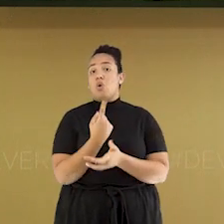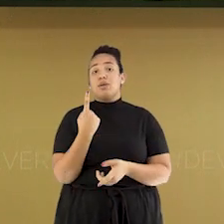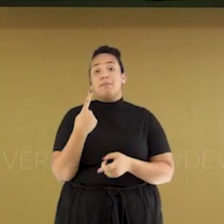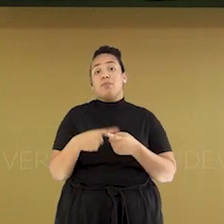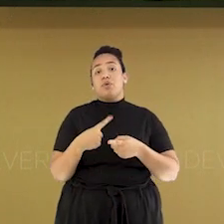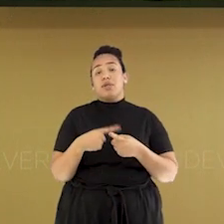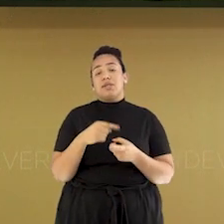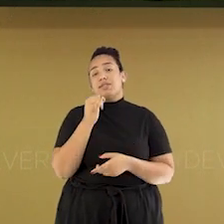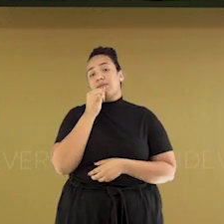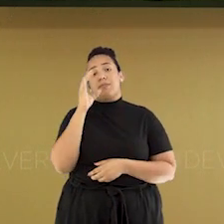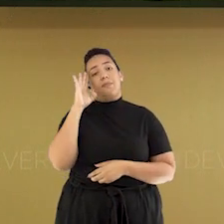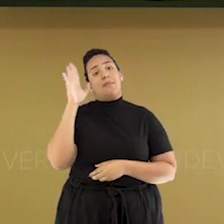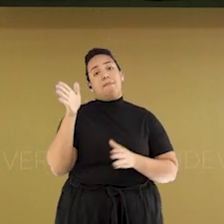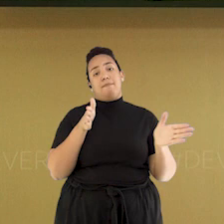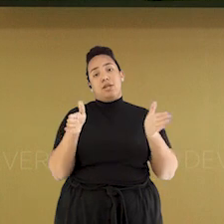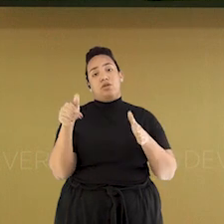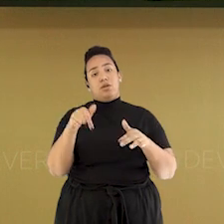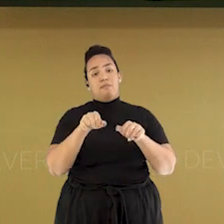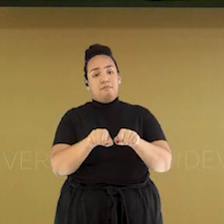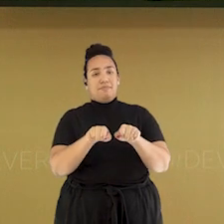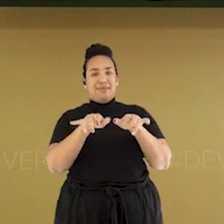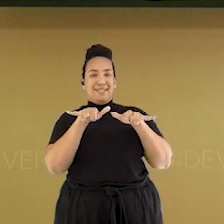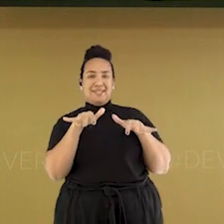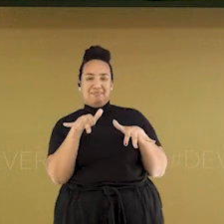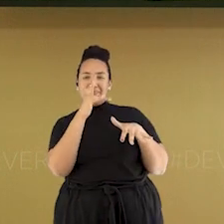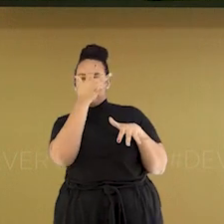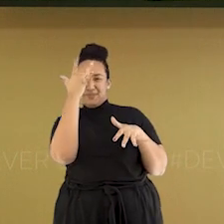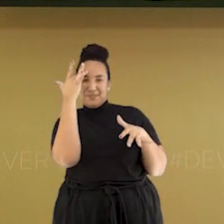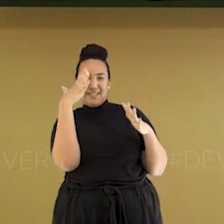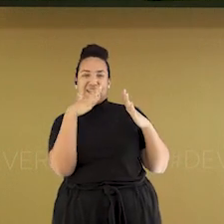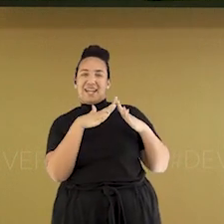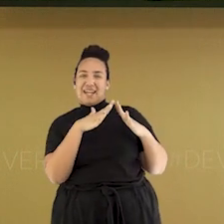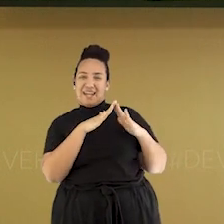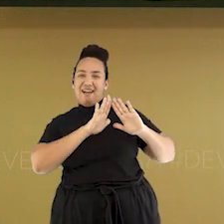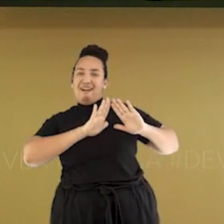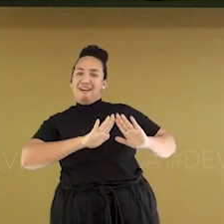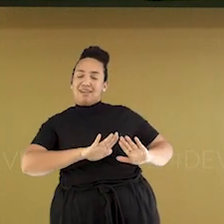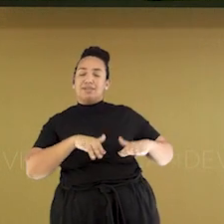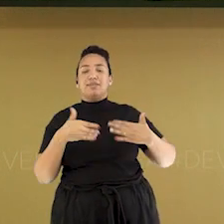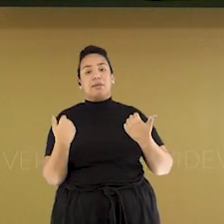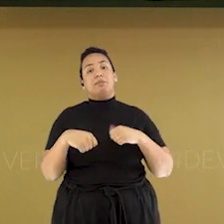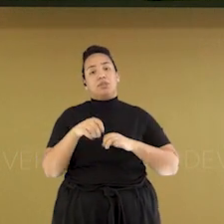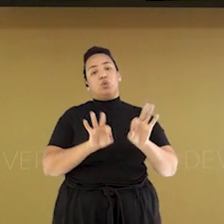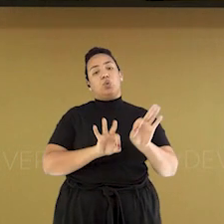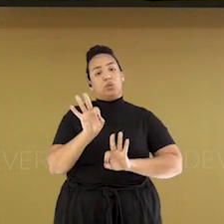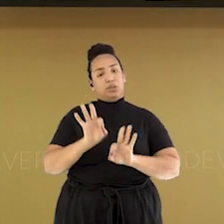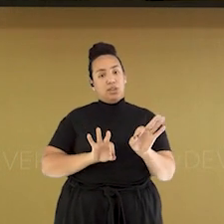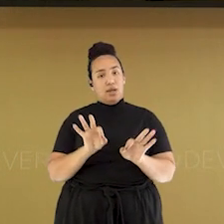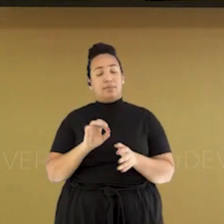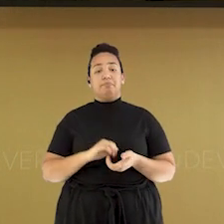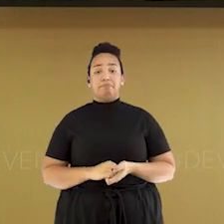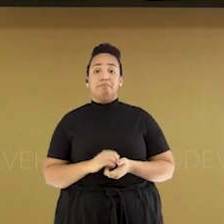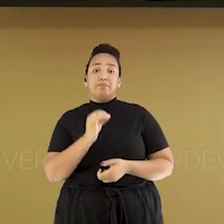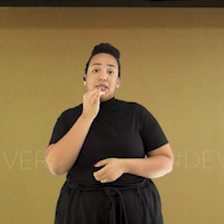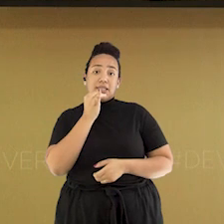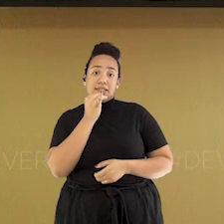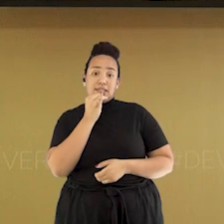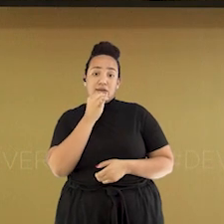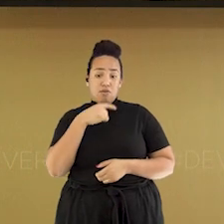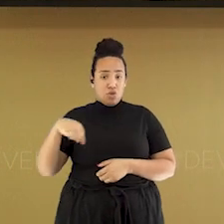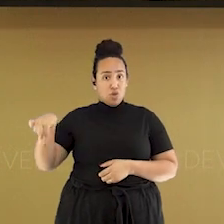durante a pandemia, quando muitas pessoas estavam em casa se protegendo do coronavírus. Nós, professores, por